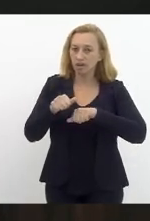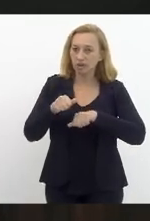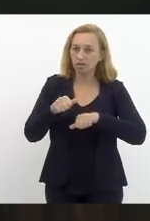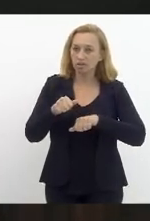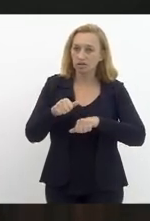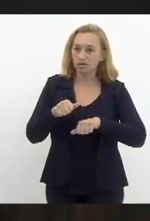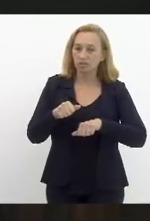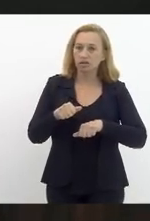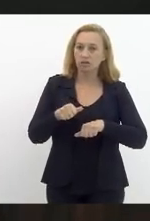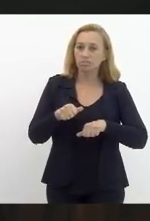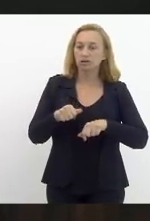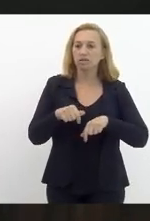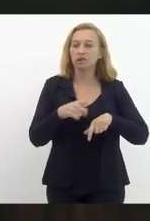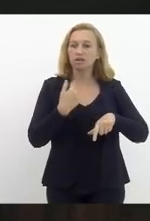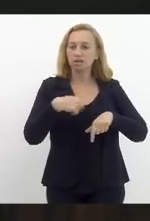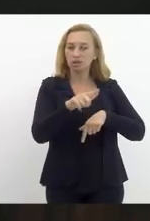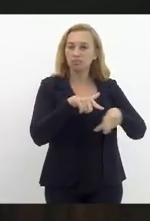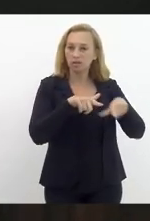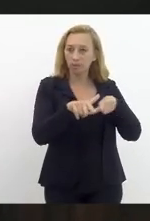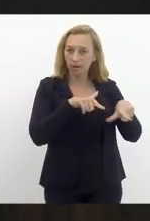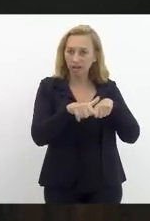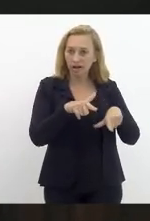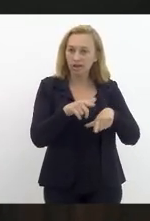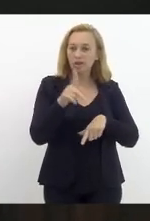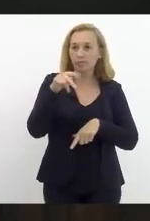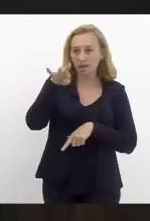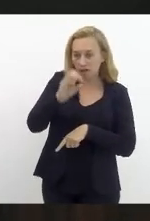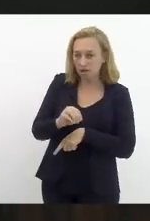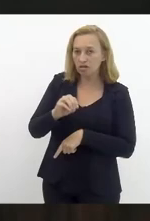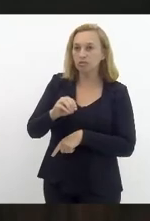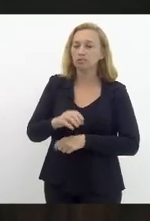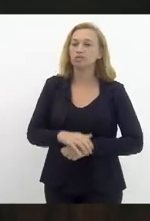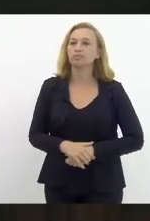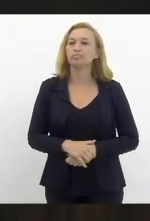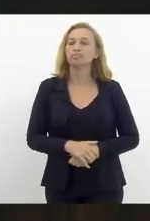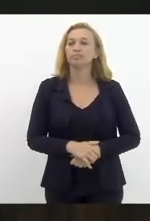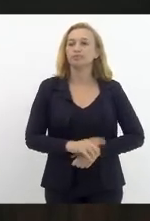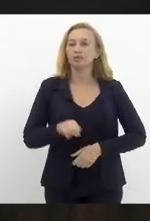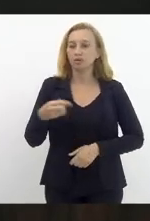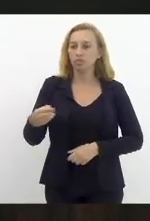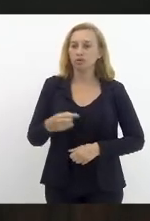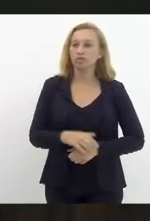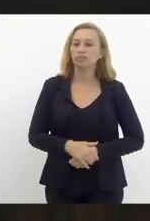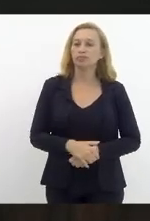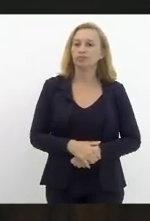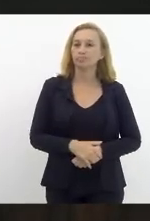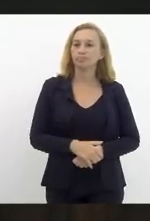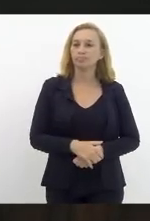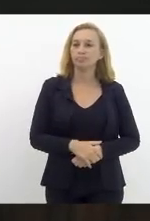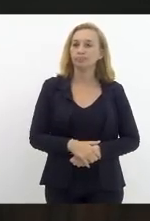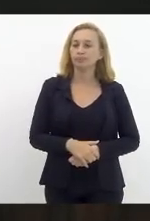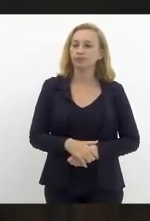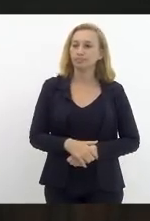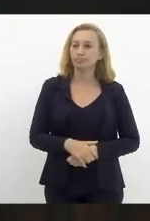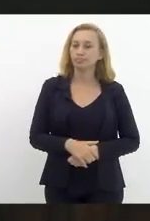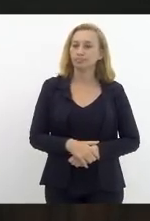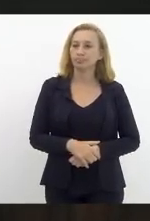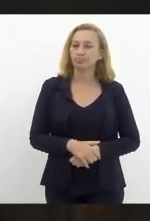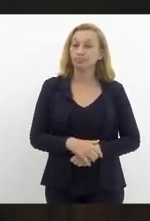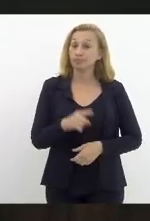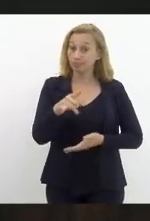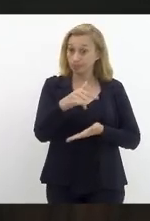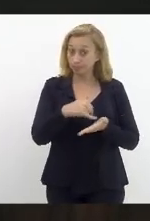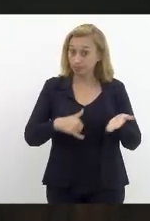concursos públicos de 2021 por cargo de perito, tal. Enfim, isso aqui é o que legitima,